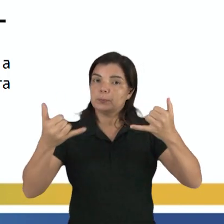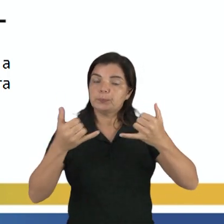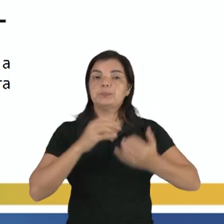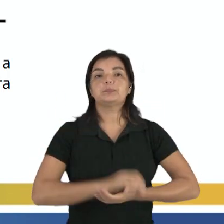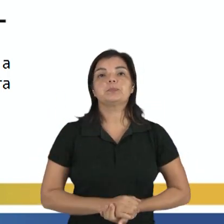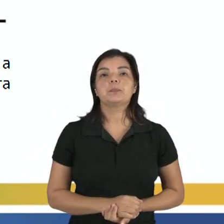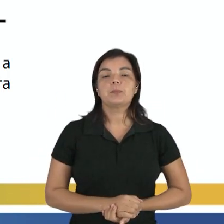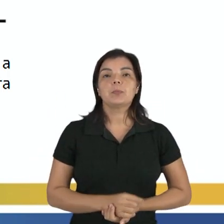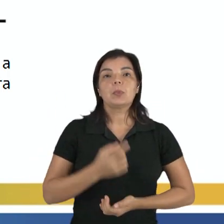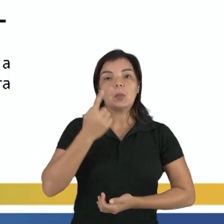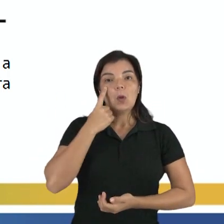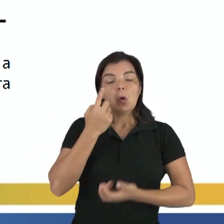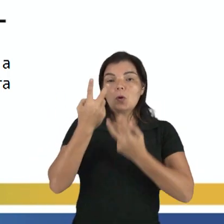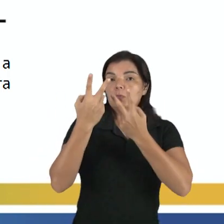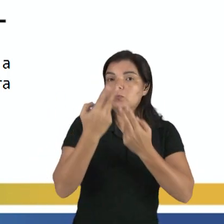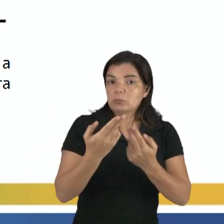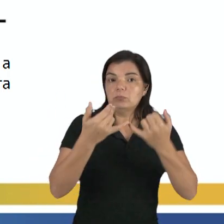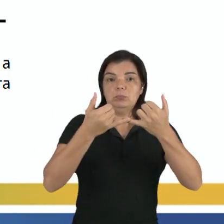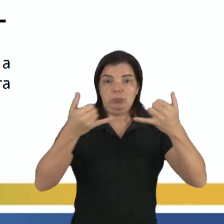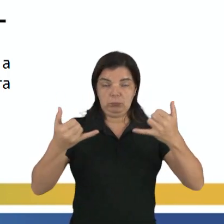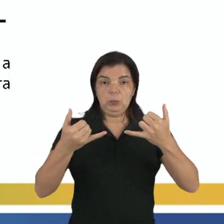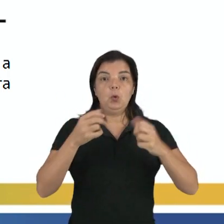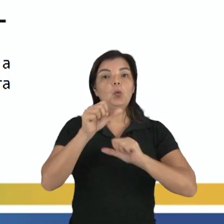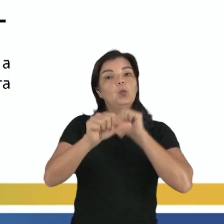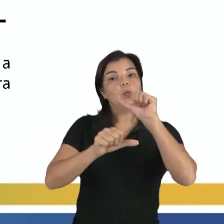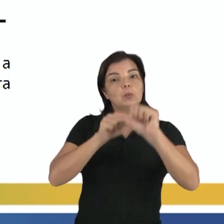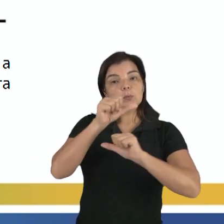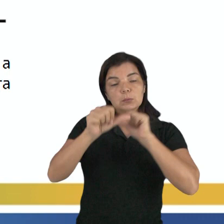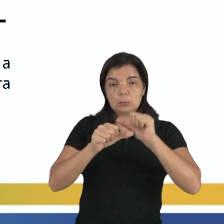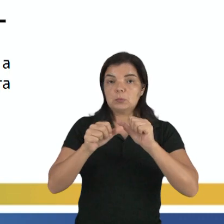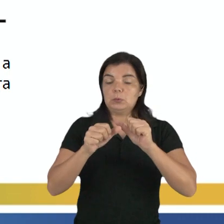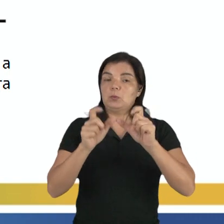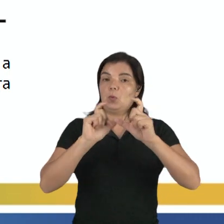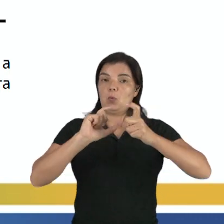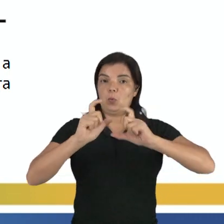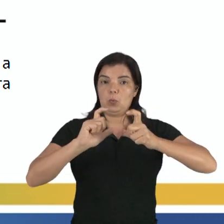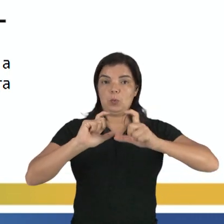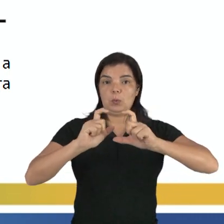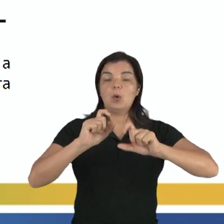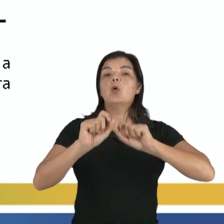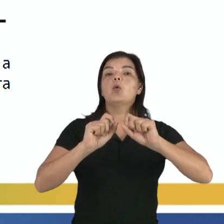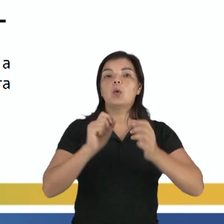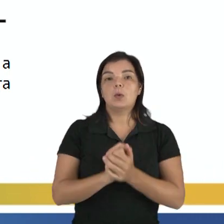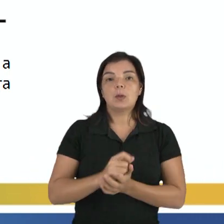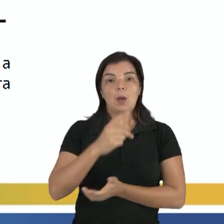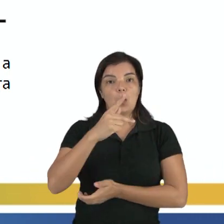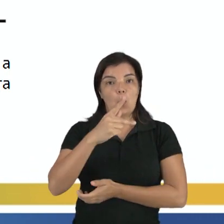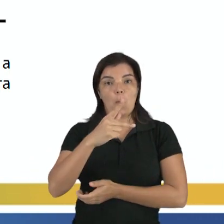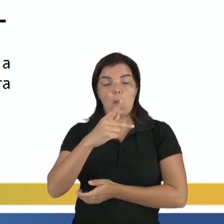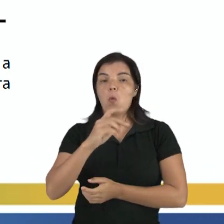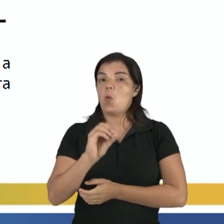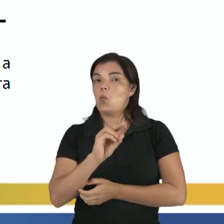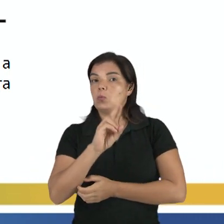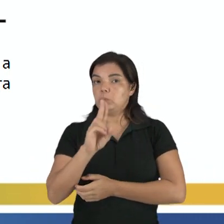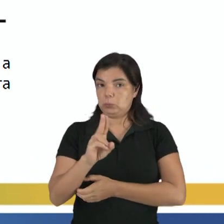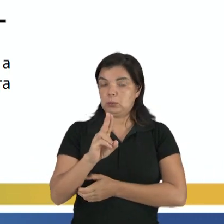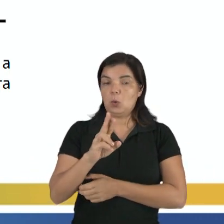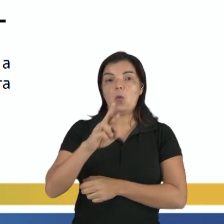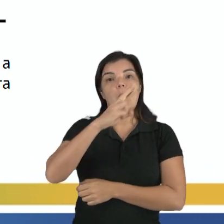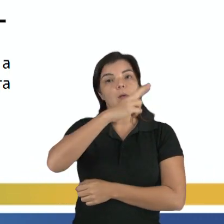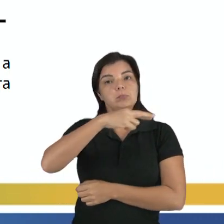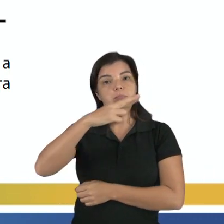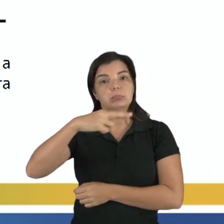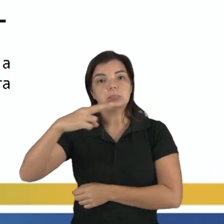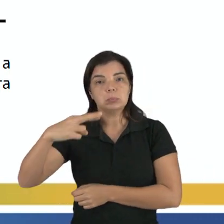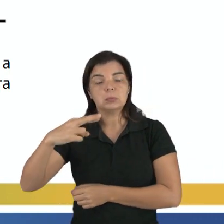tá então como eles vão ter a mesma corrente o que vai mudar nesses resistores tá pessoal é o potencial ou a